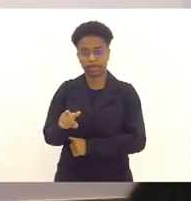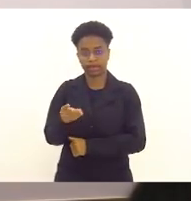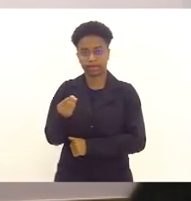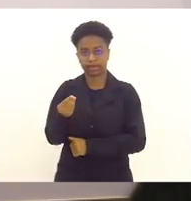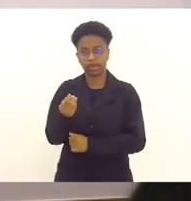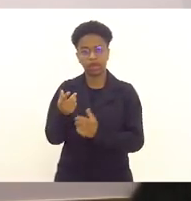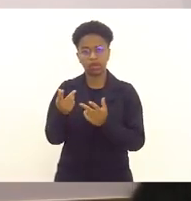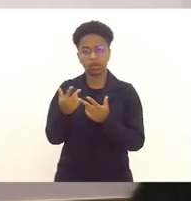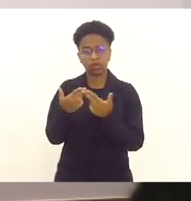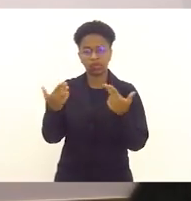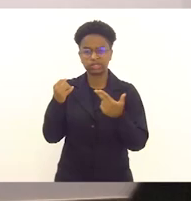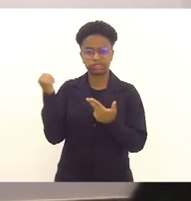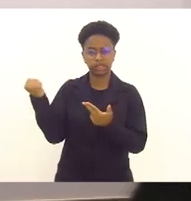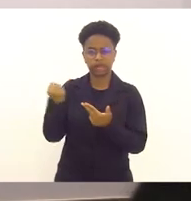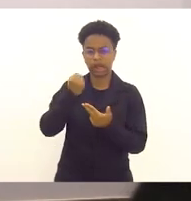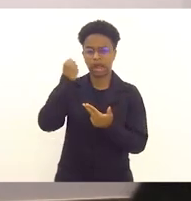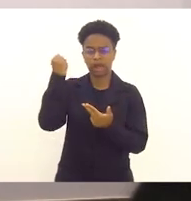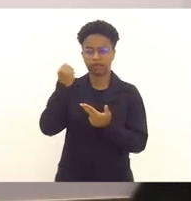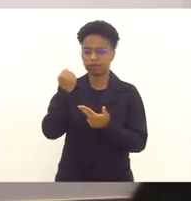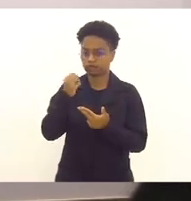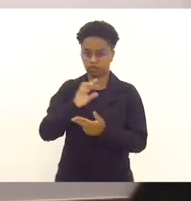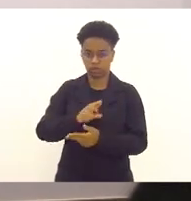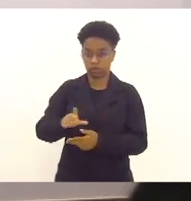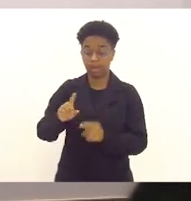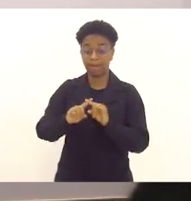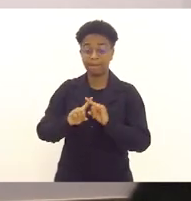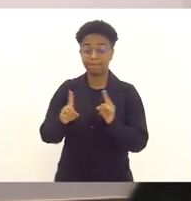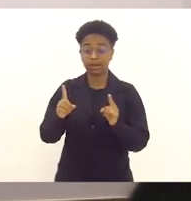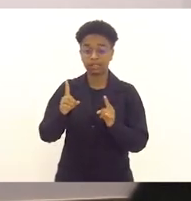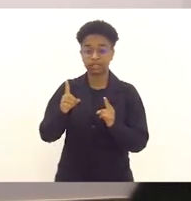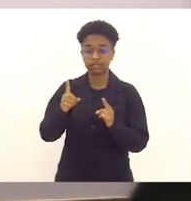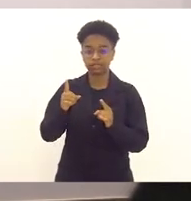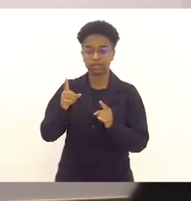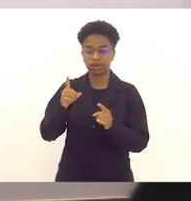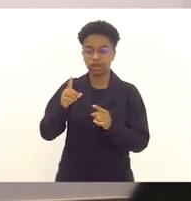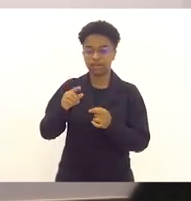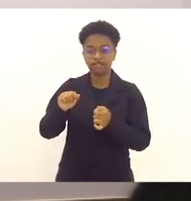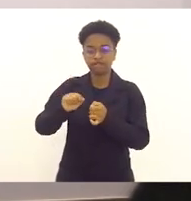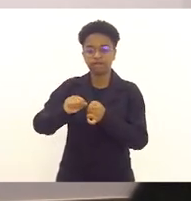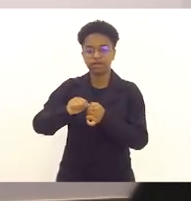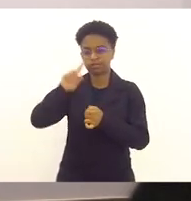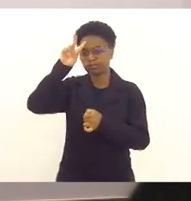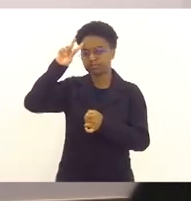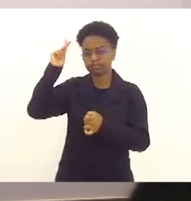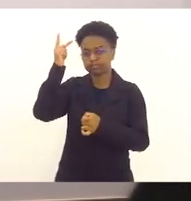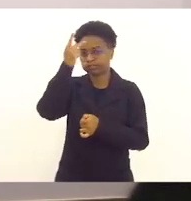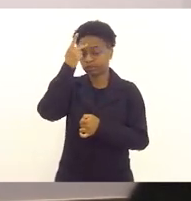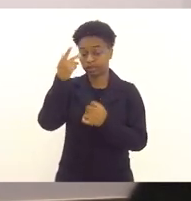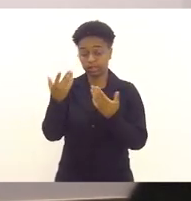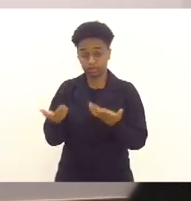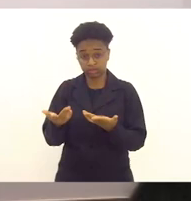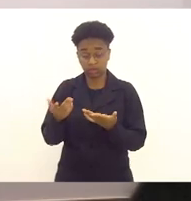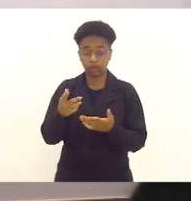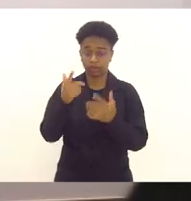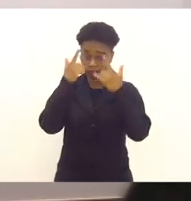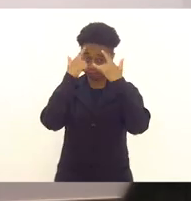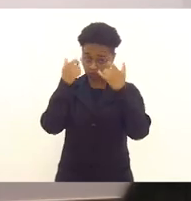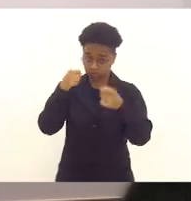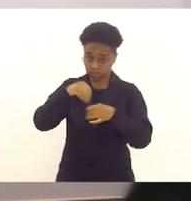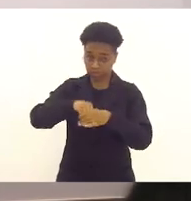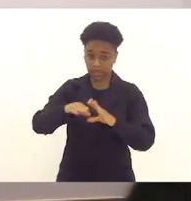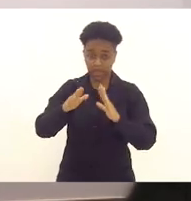sério mas tá mas foi a virada de chave dela então a violência doméstica ela não é